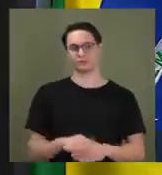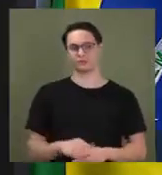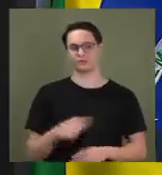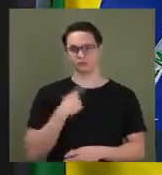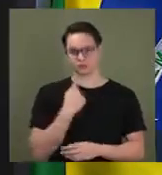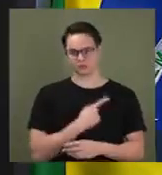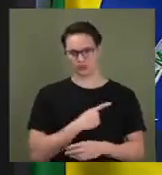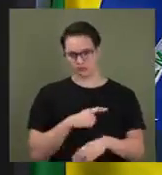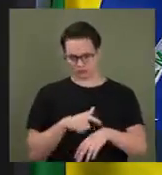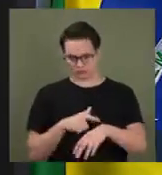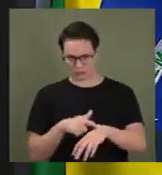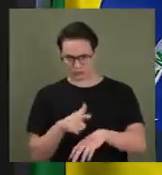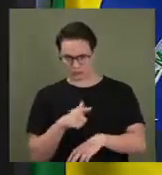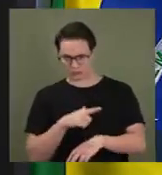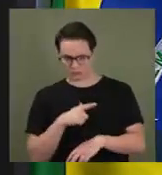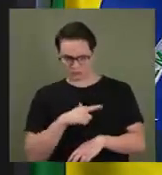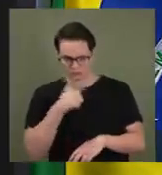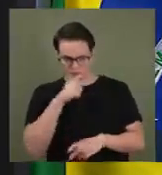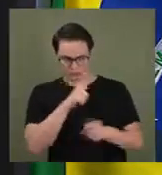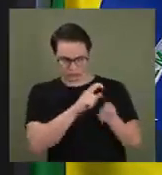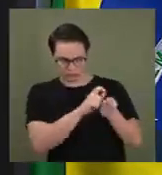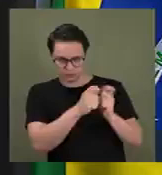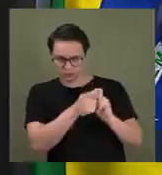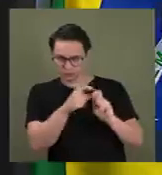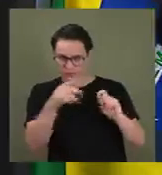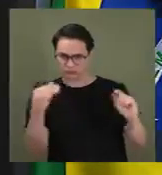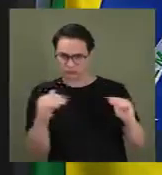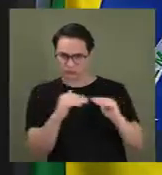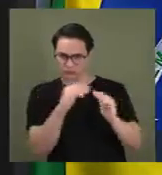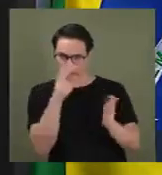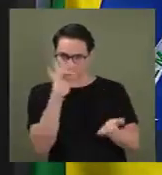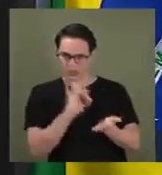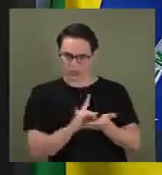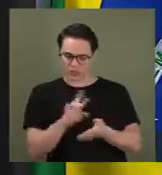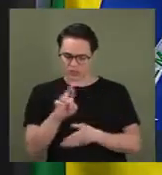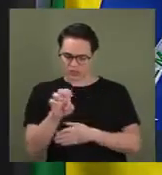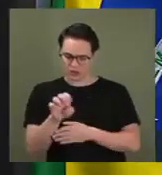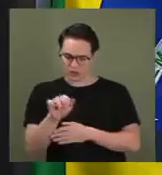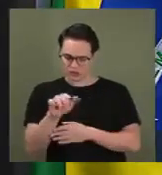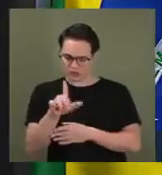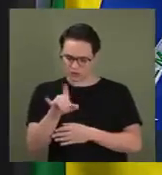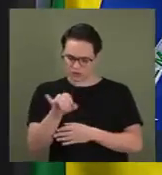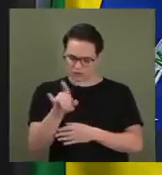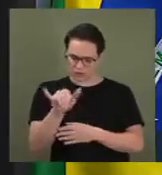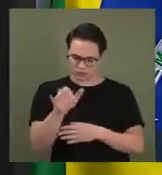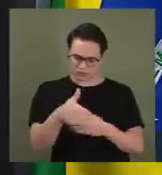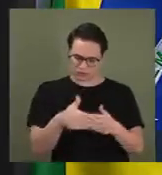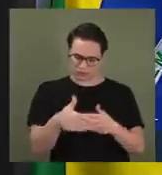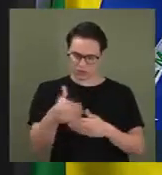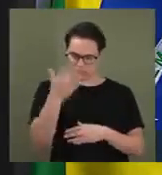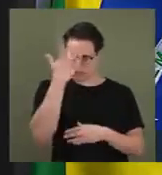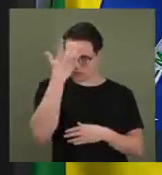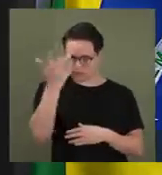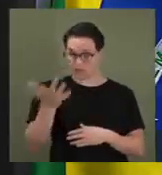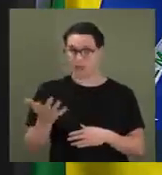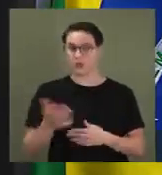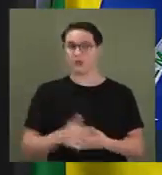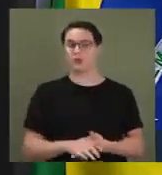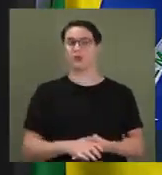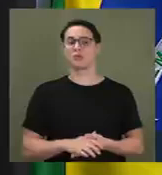teremos tempo para adequar a essa realidade todo um processo que vai iniciar a partir de amanhã?